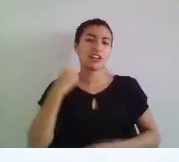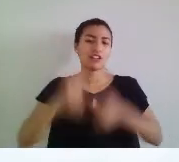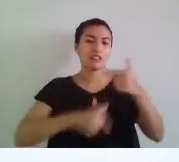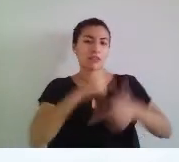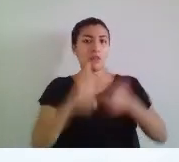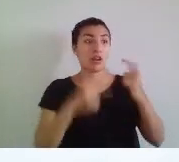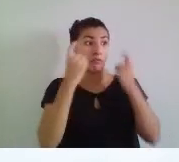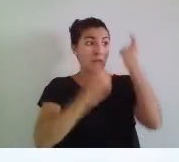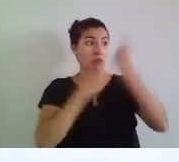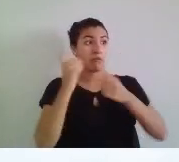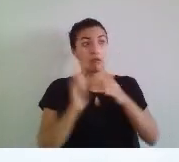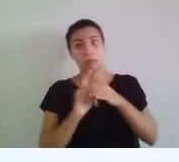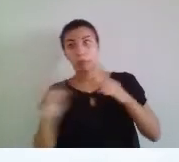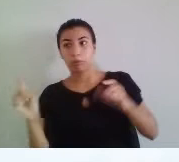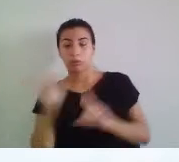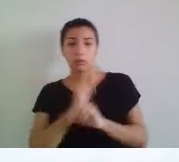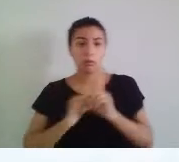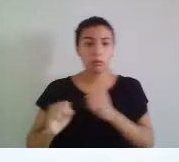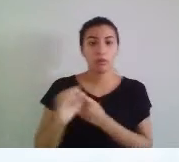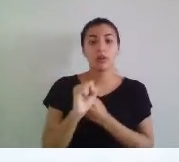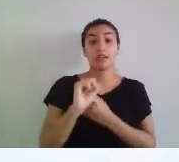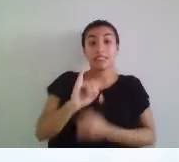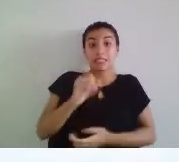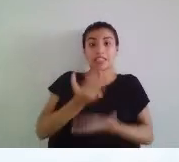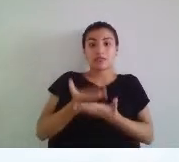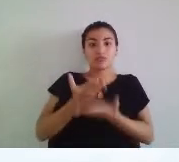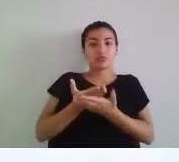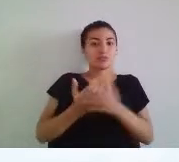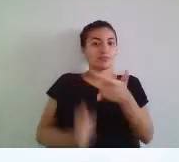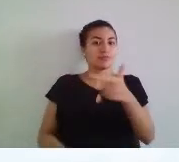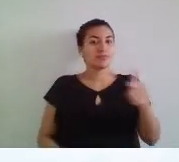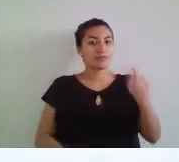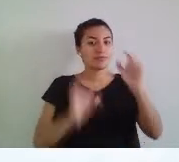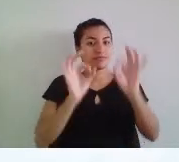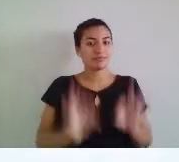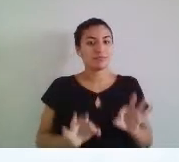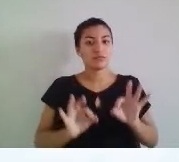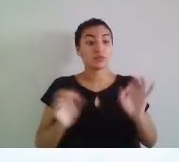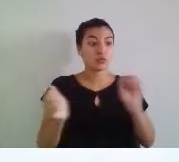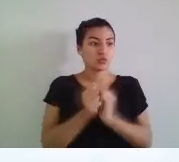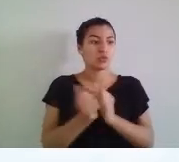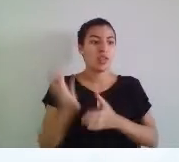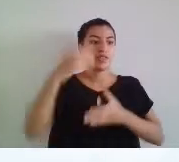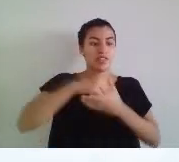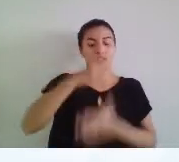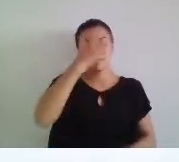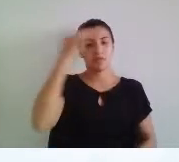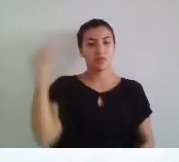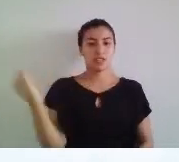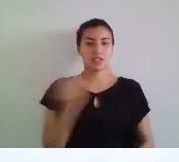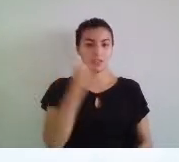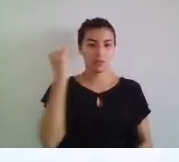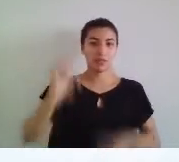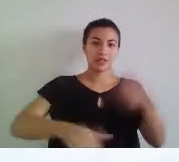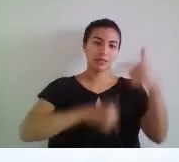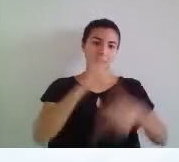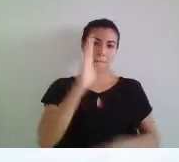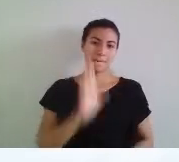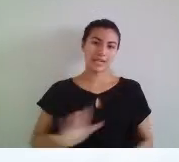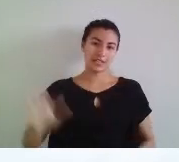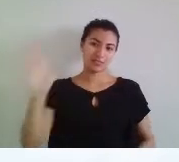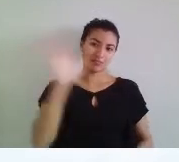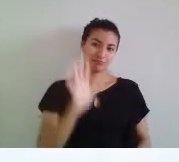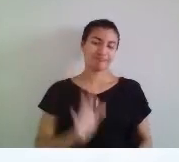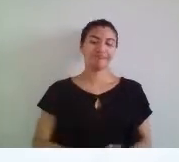social, se esses estudos não estão, de fato, entre as pessoas que importam, que são os trabalhadores do Brasil.